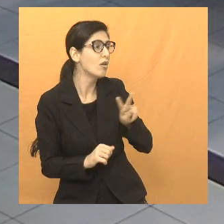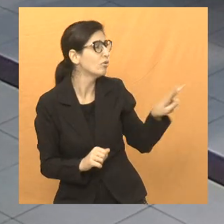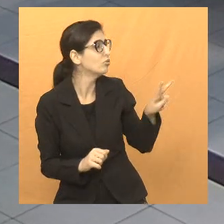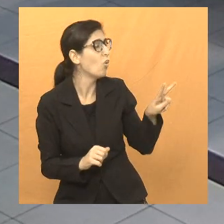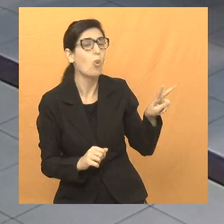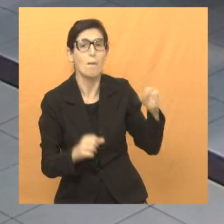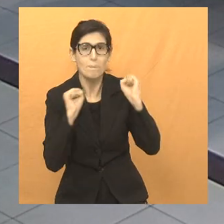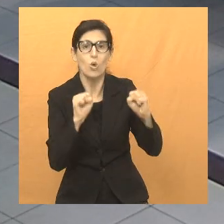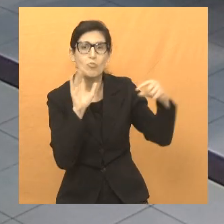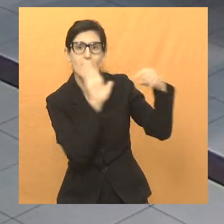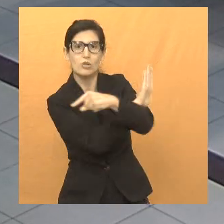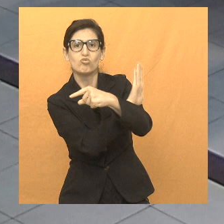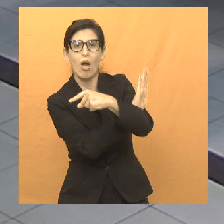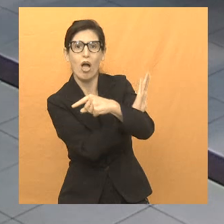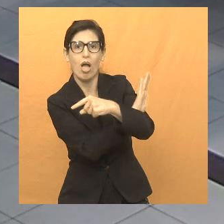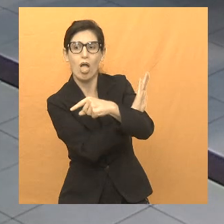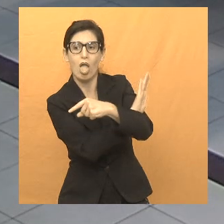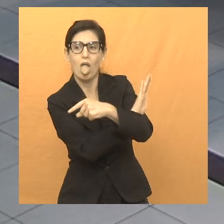pergunta. Valmir.